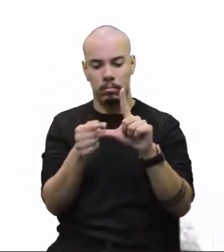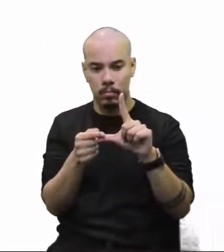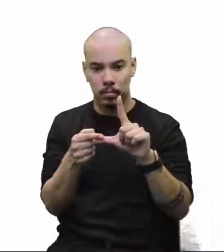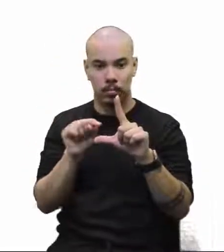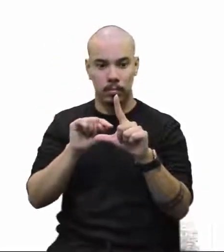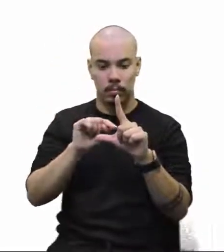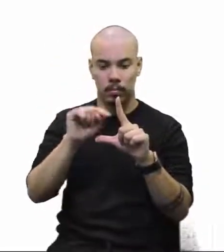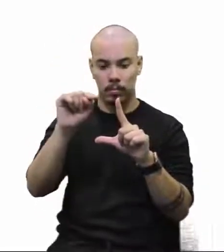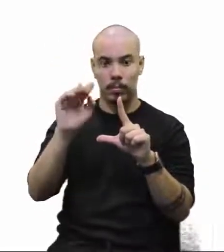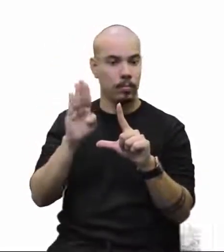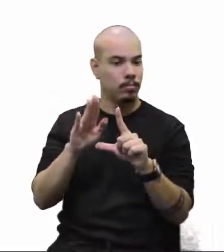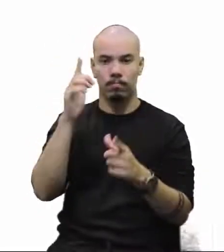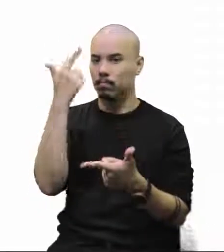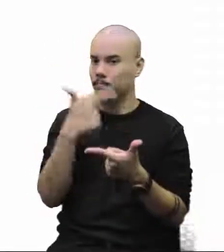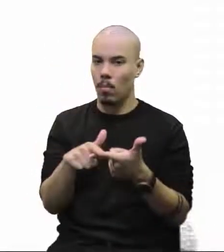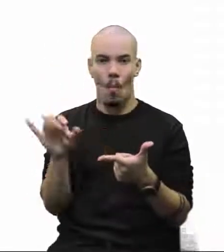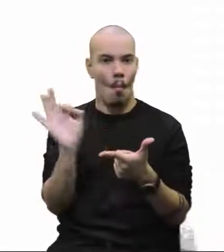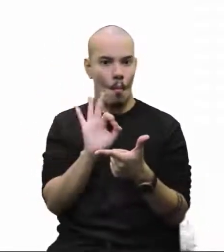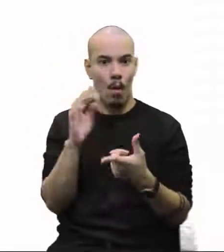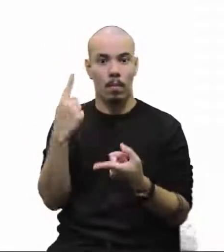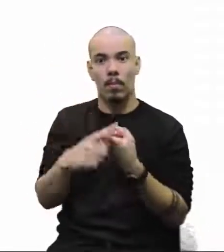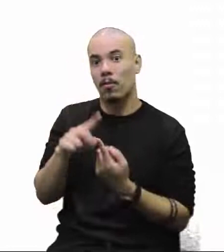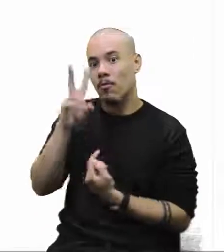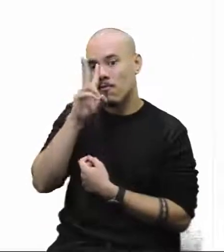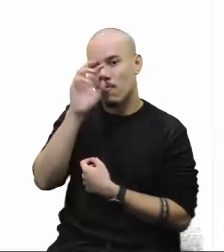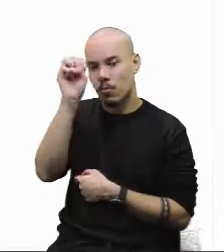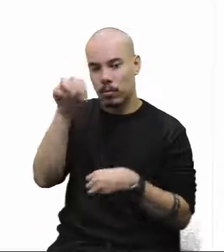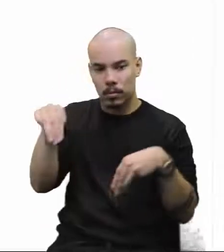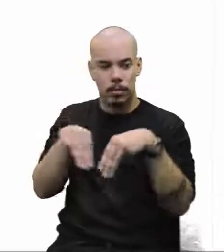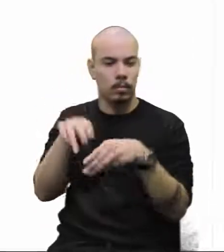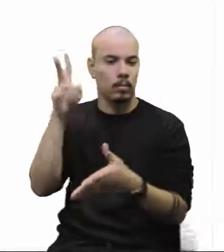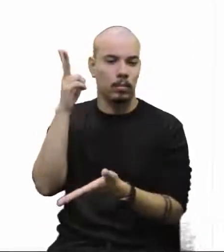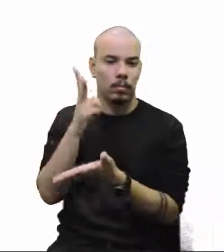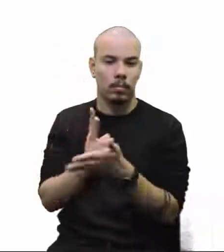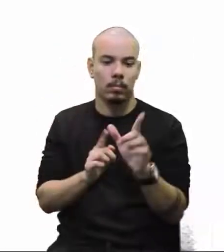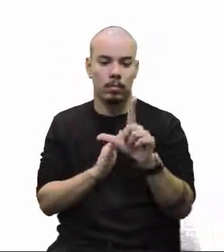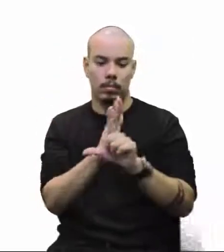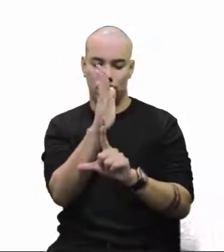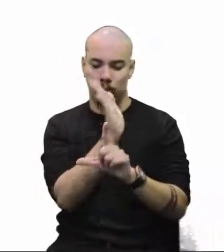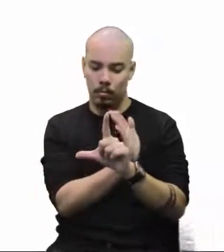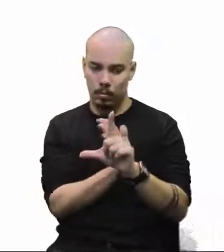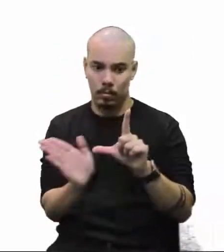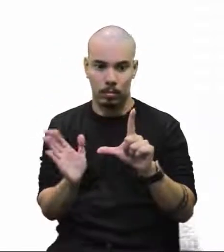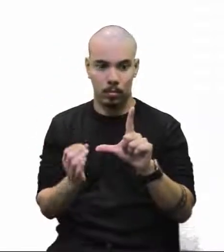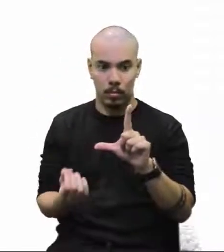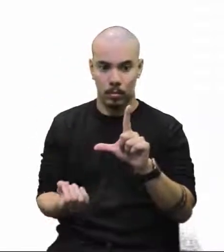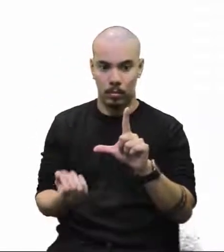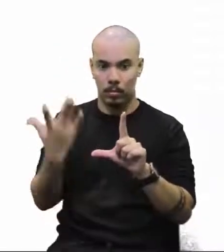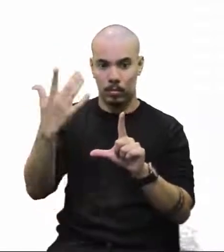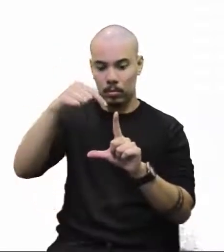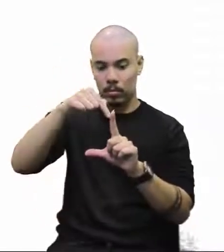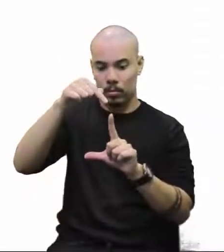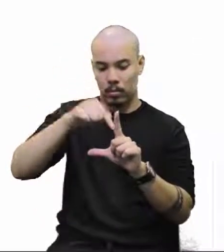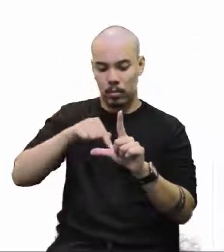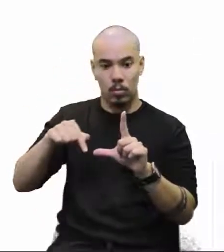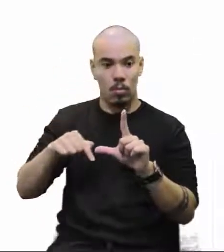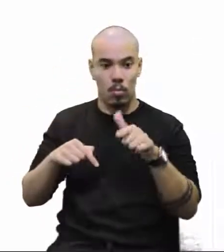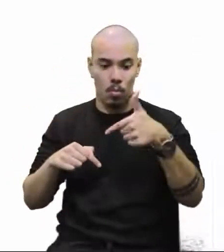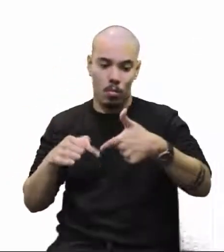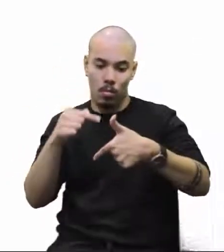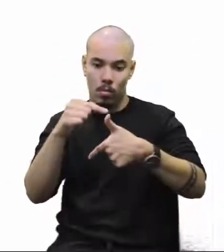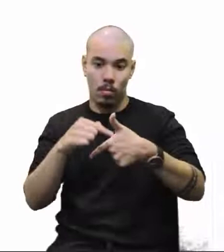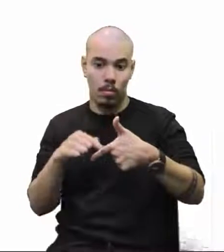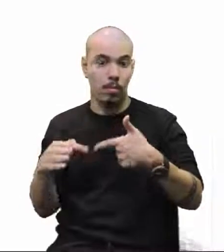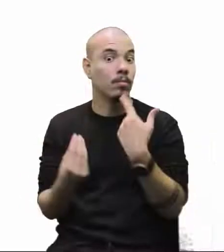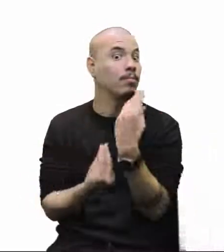I, não tem problema. A força magnética sempre vai ser perpendicular ao plano criado por esses dois, né? Então,